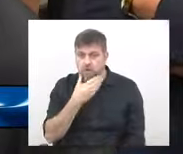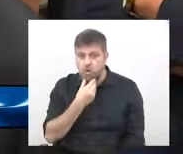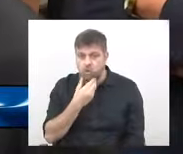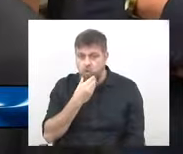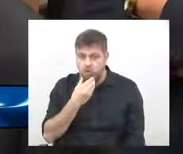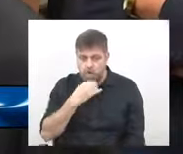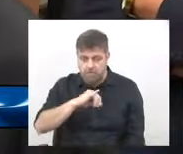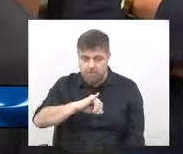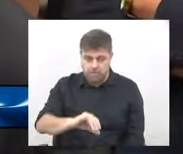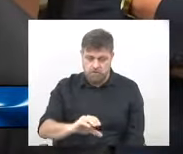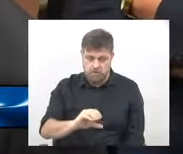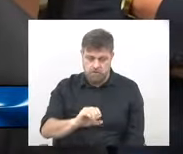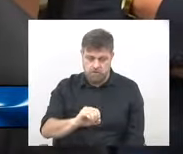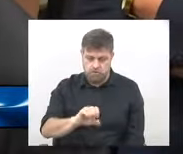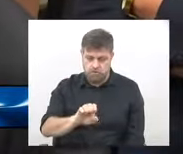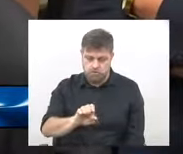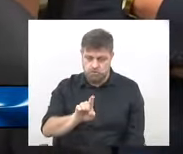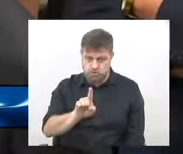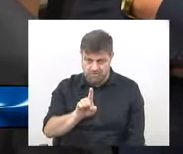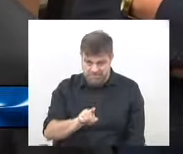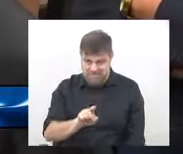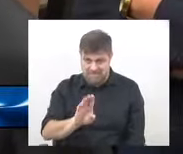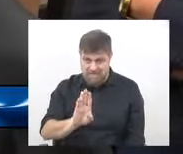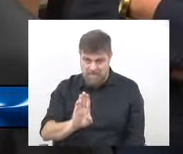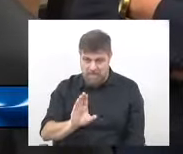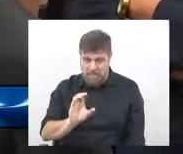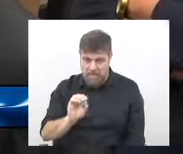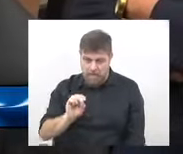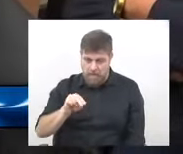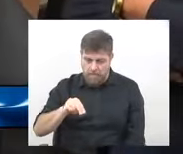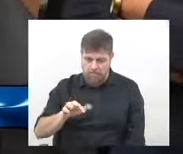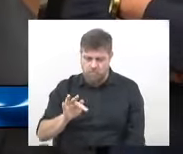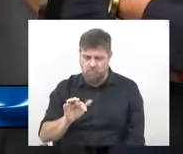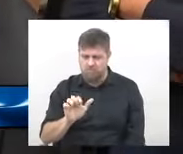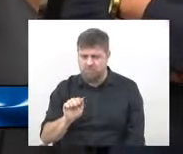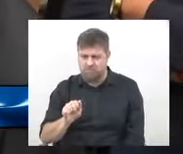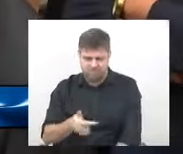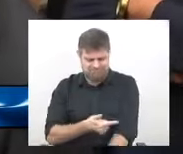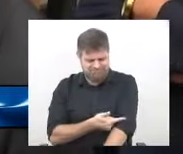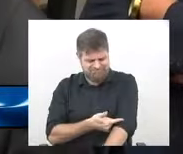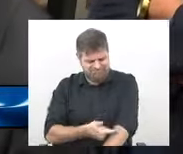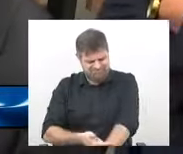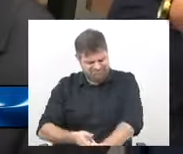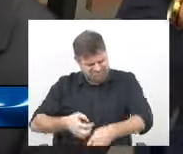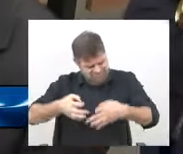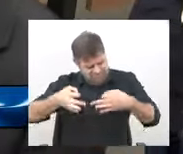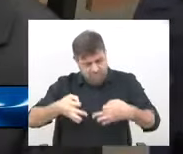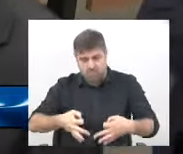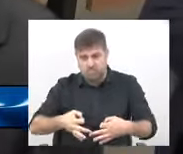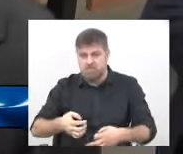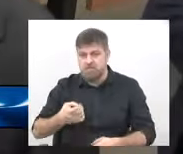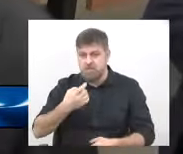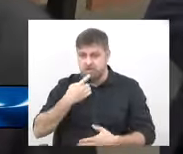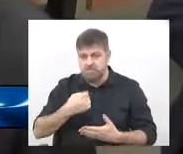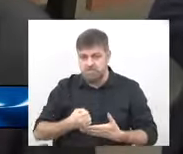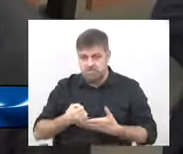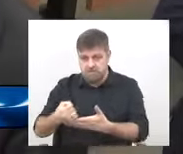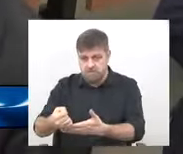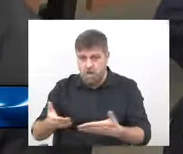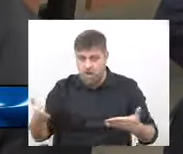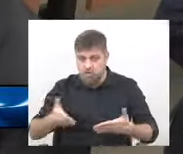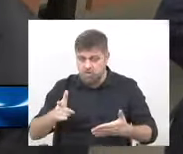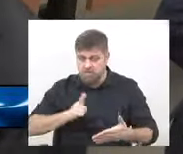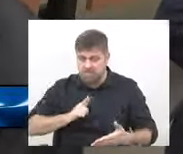um homem honrado e que prestou relevantes serviços para a nossa cidade, hoje terá seu nome